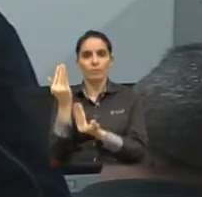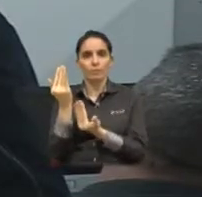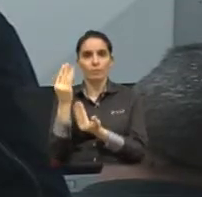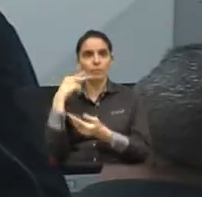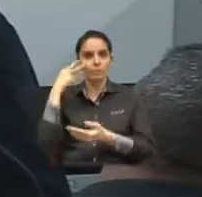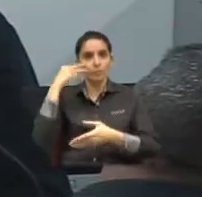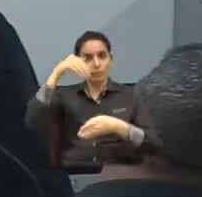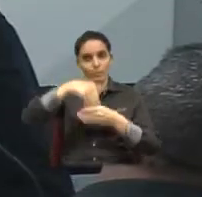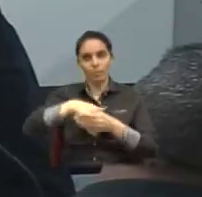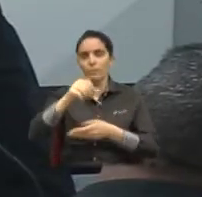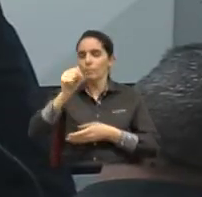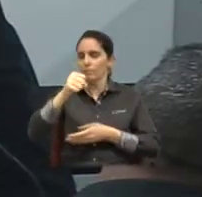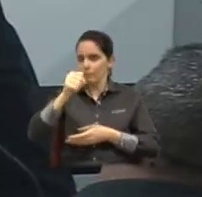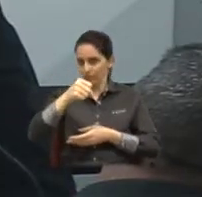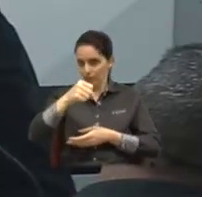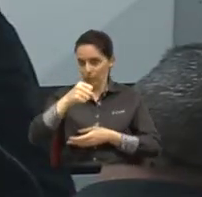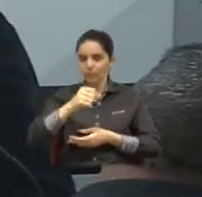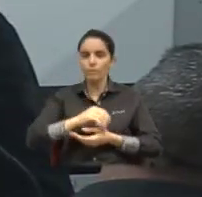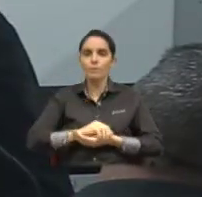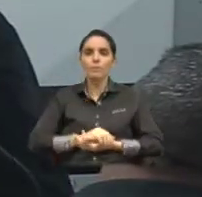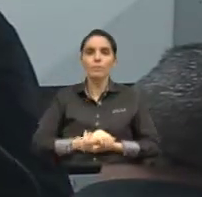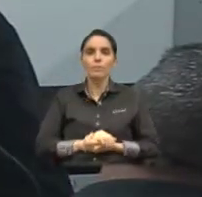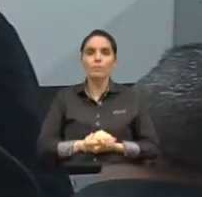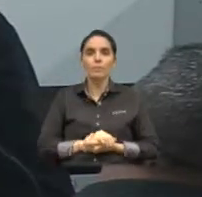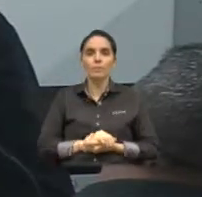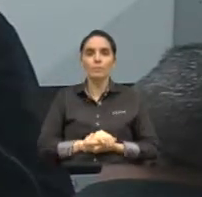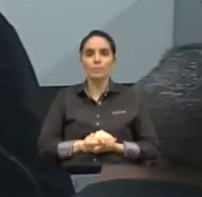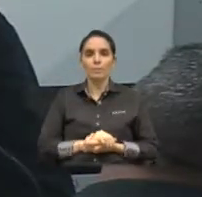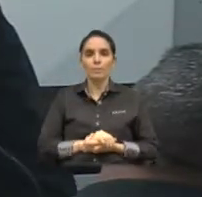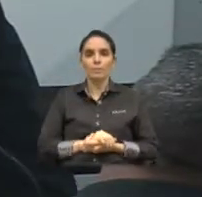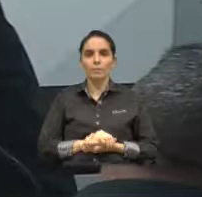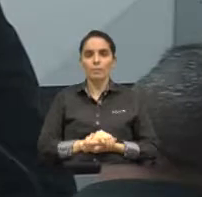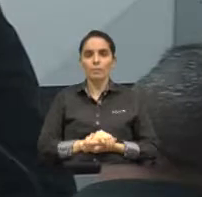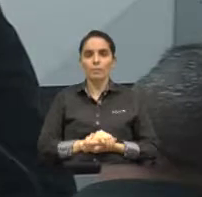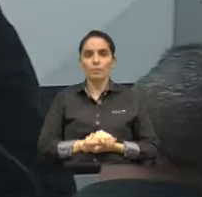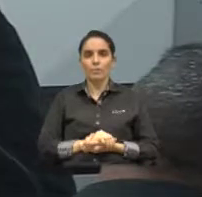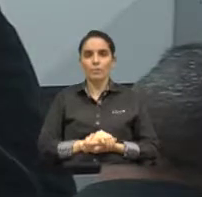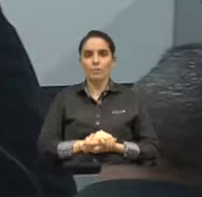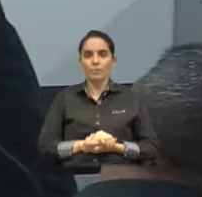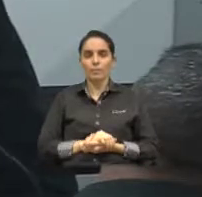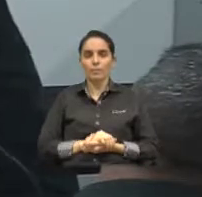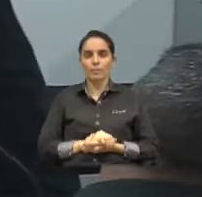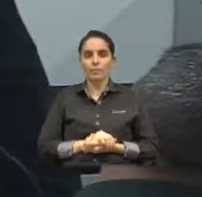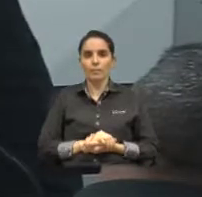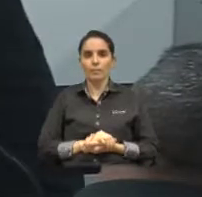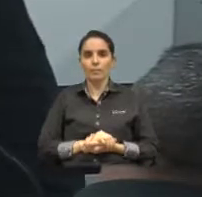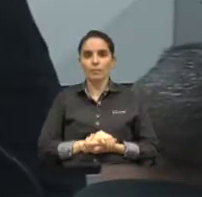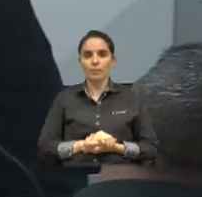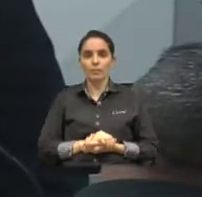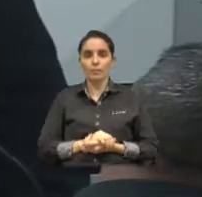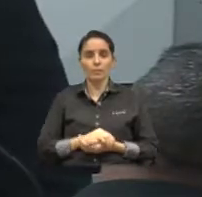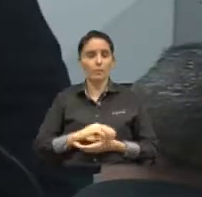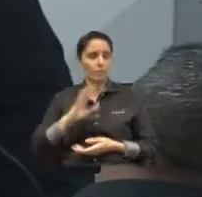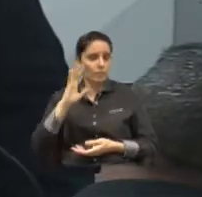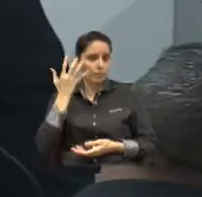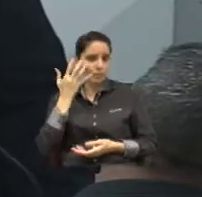votem favorável, não só votem favorável, mas quando nós tivermos esse tipo de atitude, seja por quem